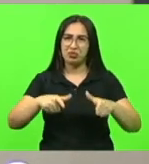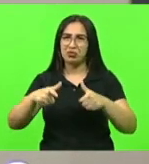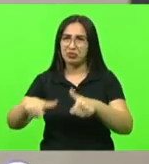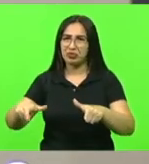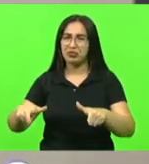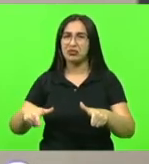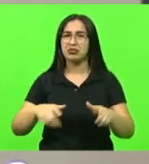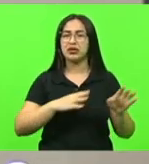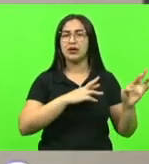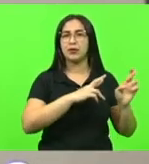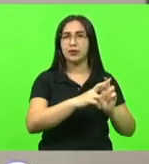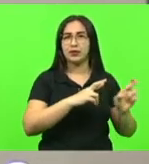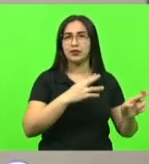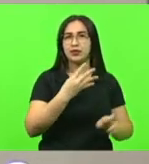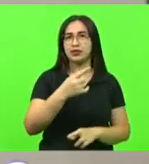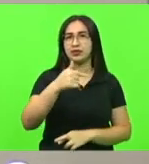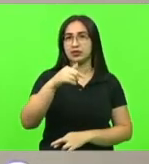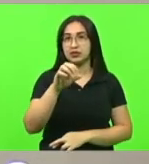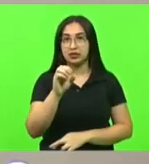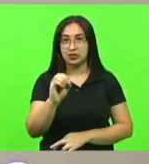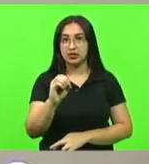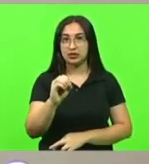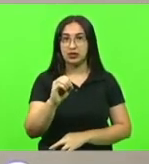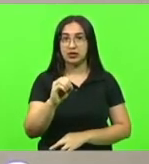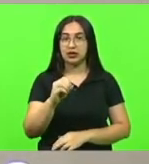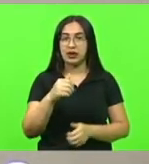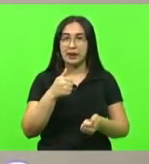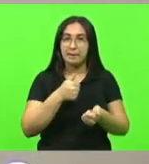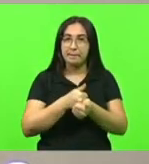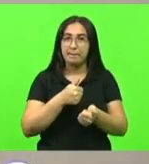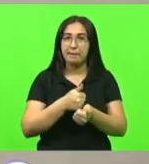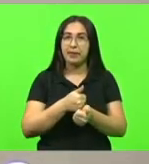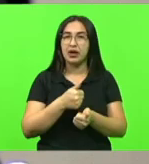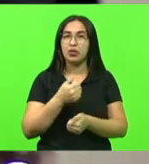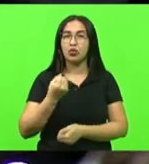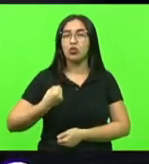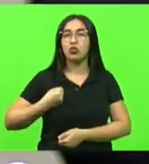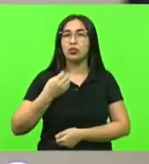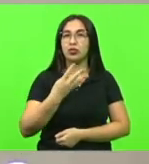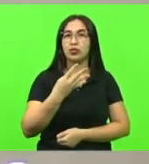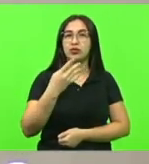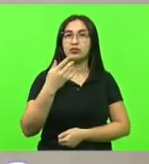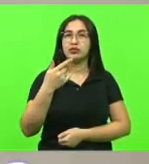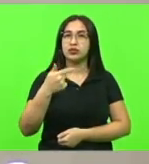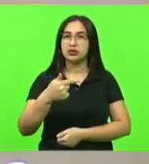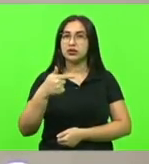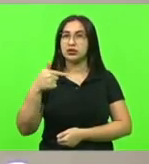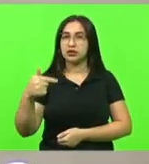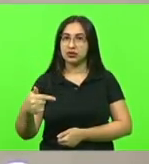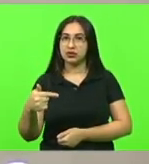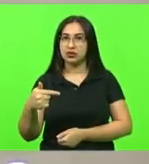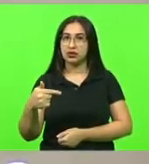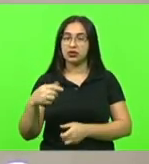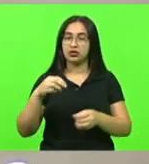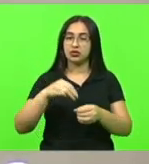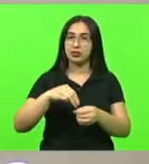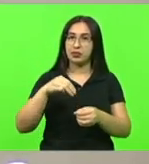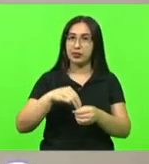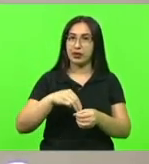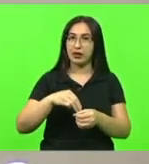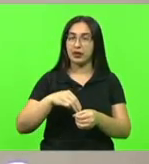-470, próximo ao número 4720, no bairro Fortaleza, em Blumenau. Em discussão.